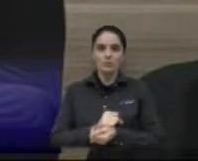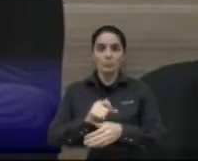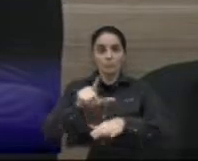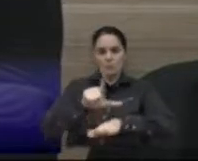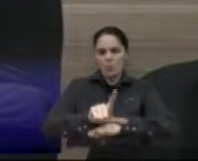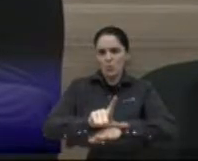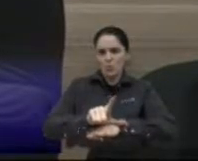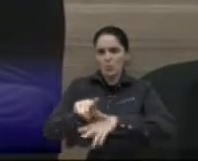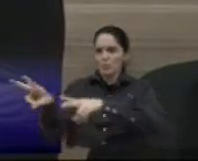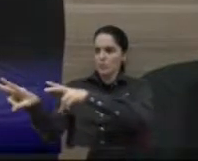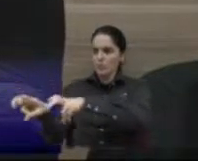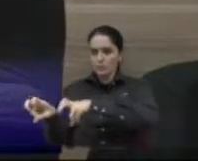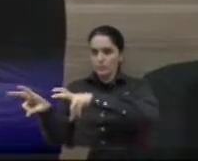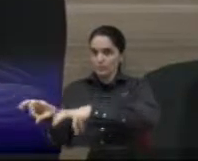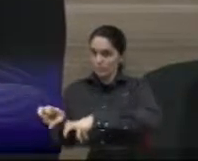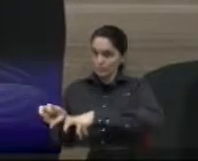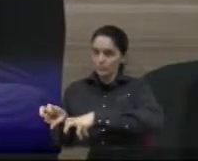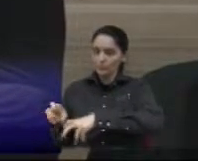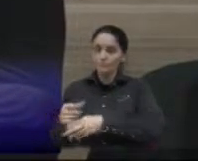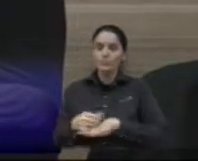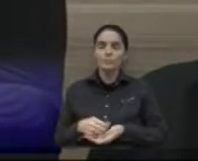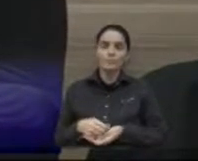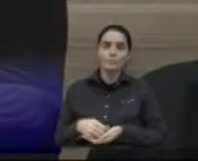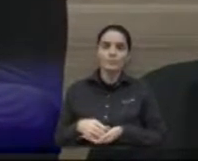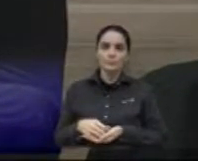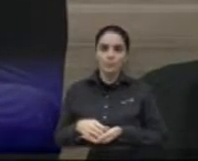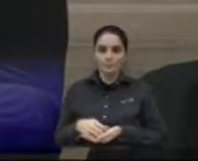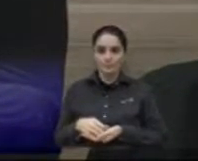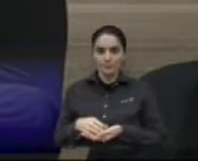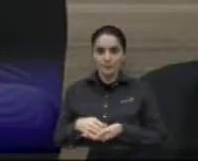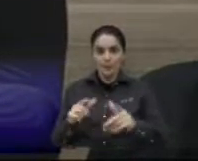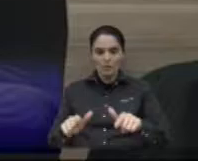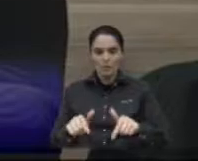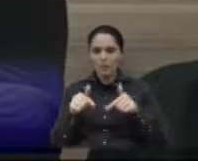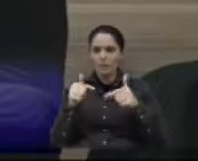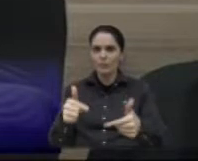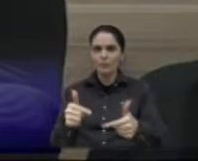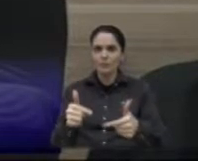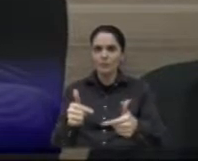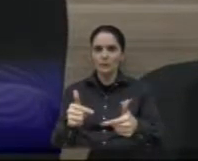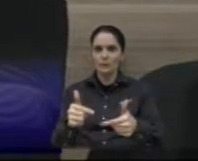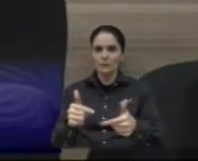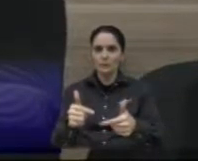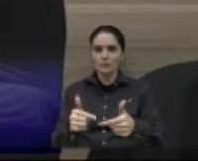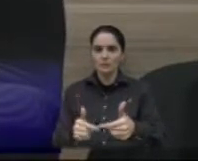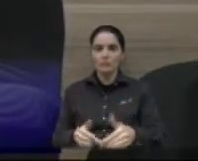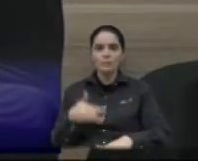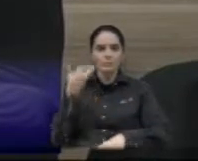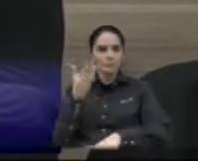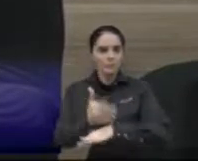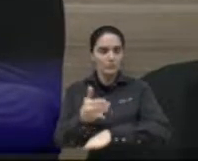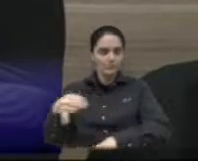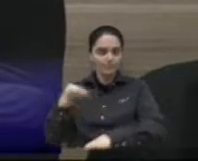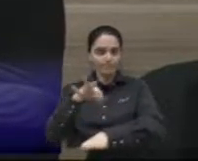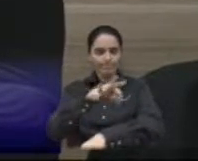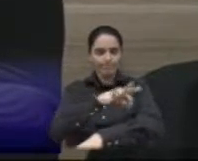área rural, para a gente estar empenhado em combater esse mosquito aí que causa